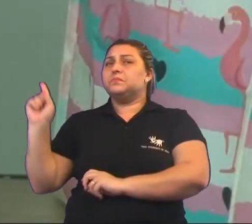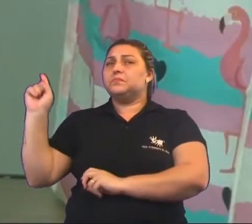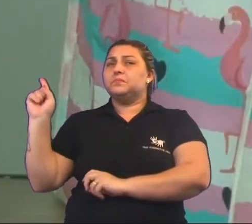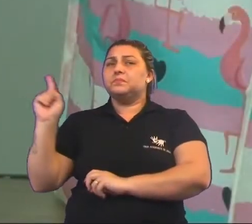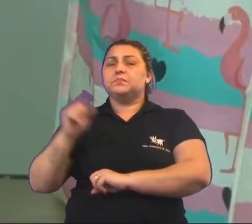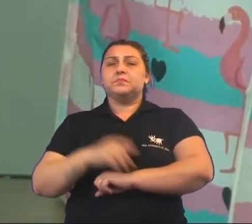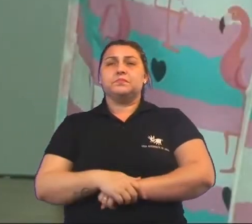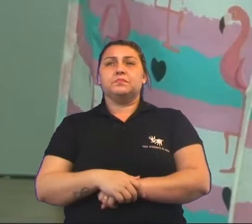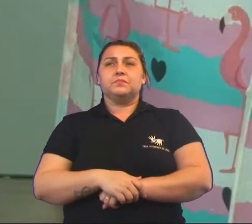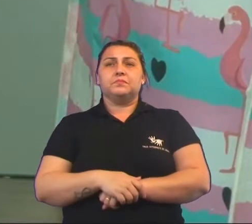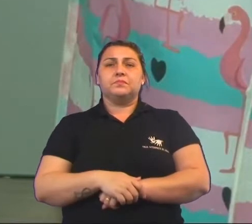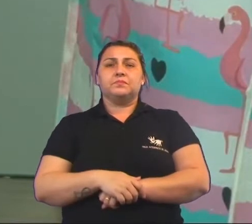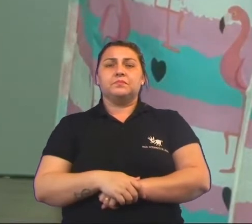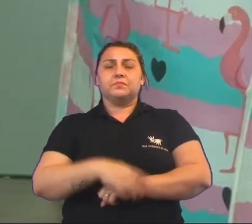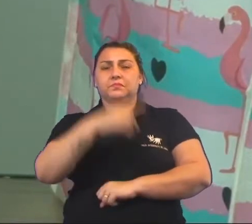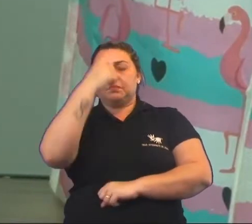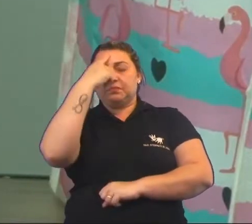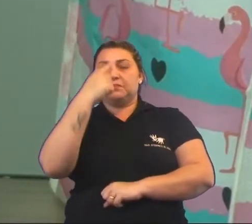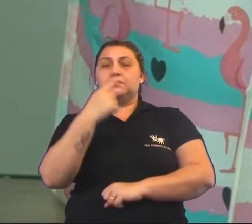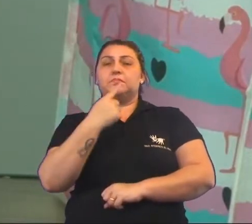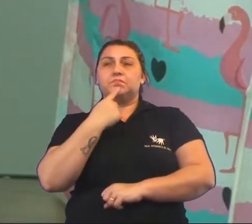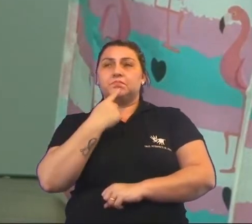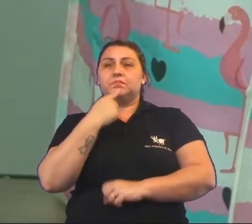Estamos observando que é a imagem de alguns